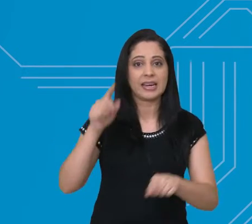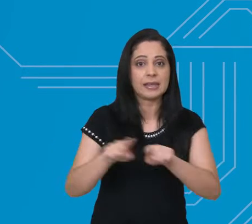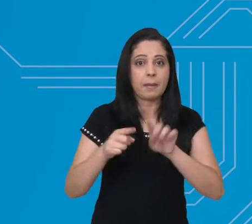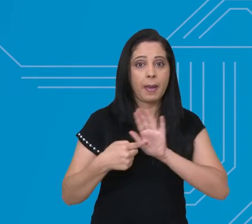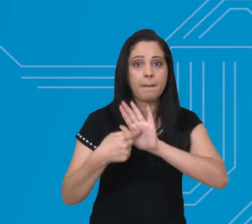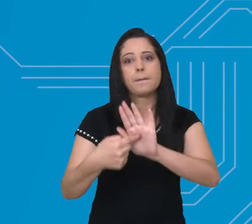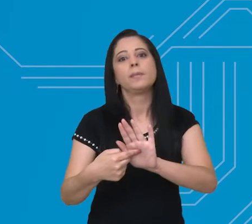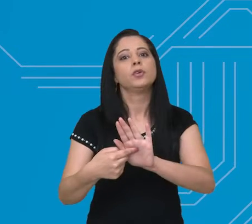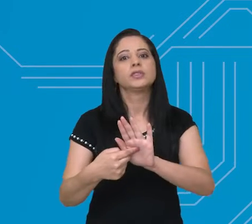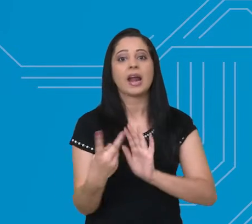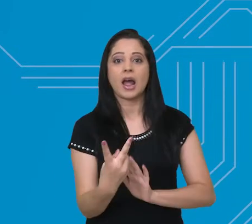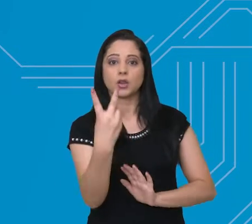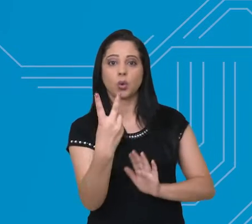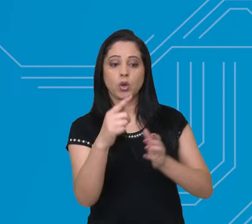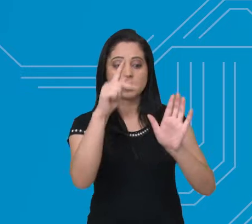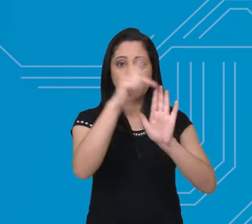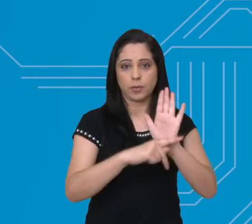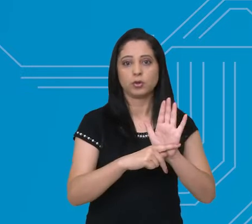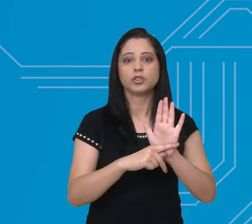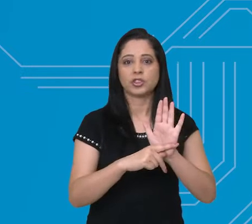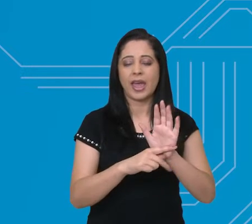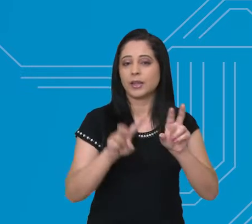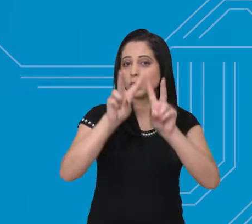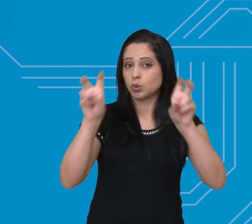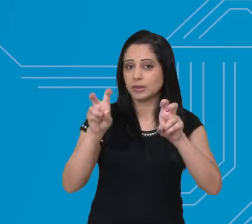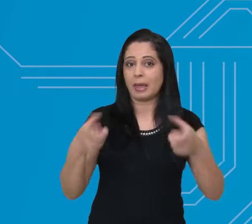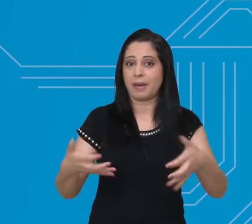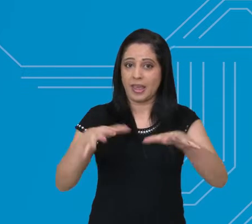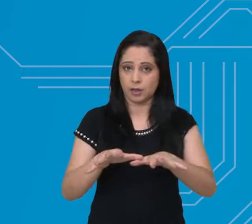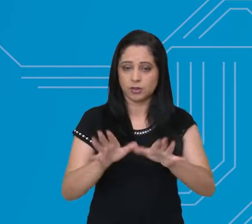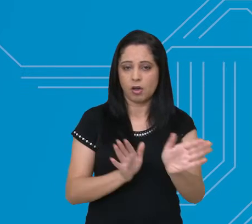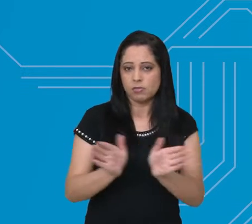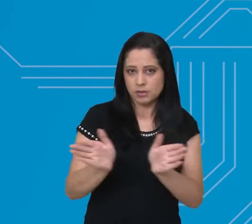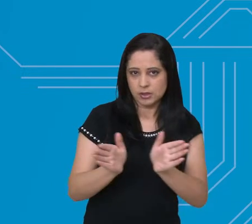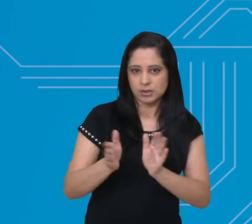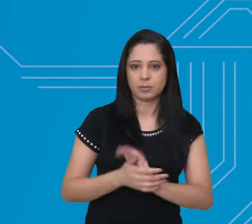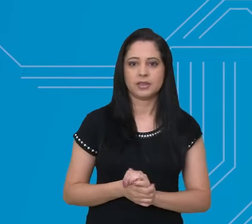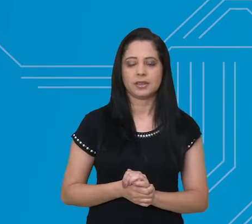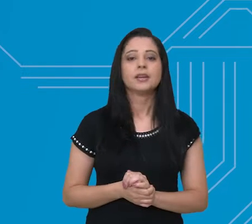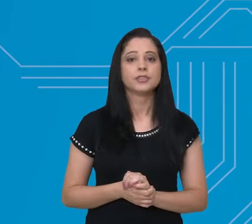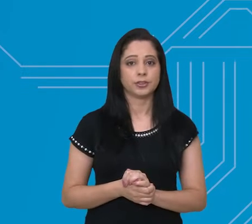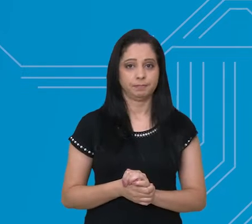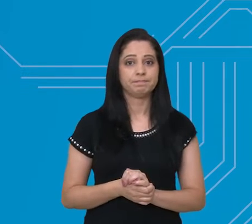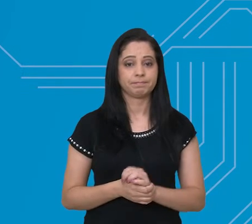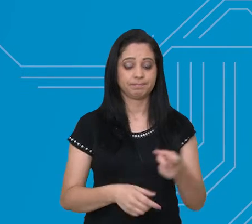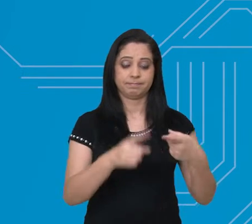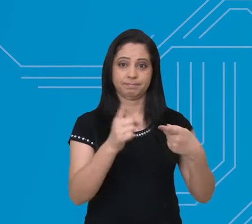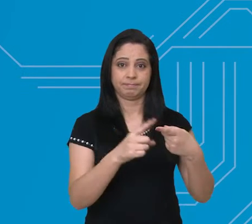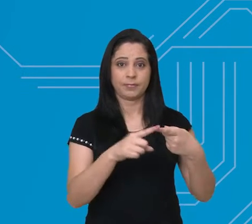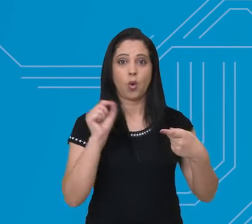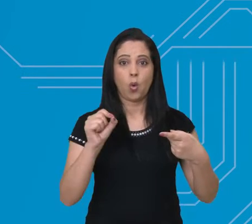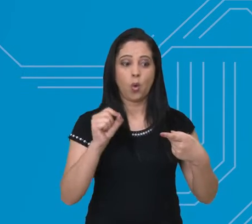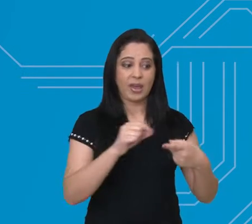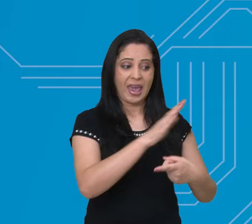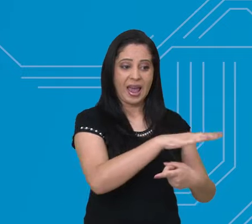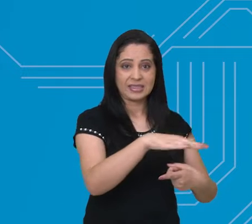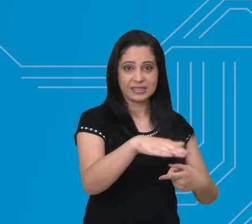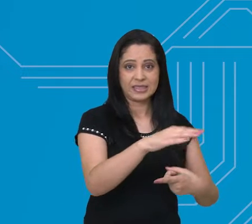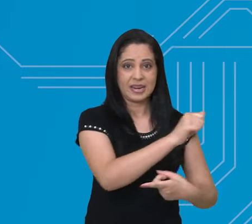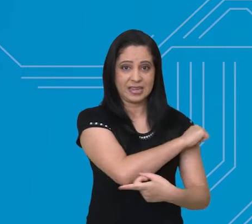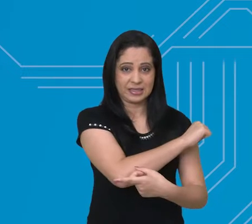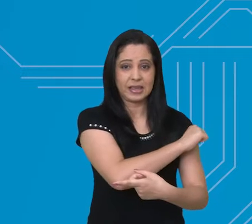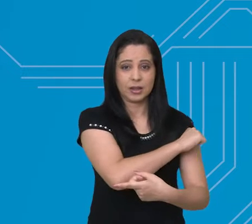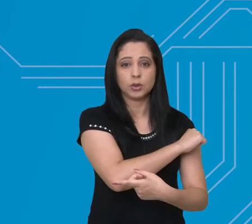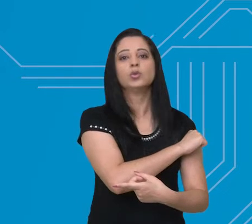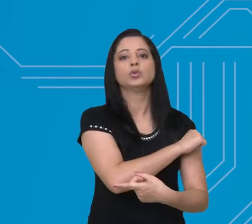te mostrar detalhes de 2 projetos de lei pautados na inclusão e acessibilidade. Um deles vai garantir exames de vista e audiometria